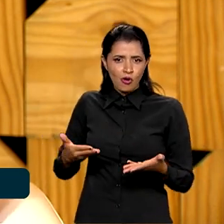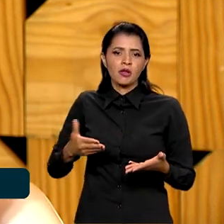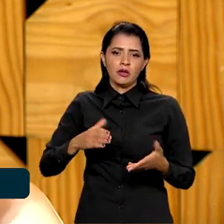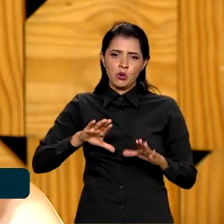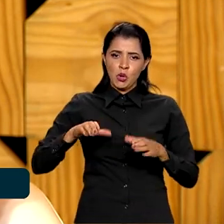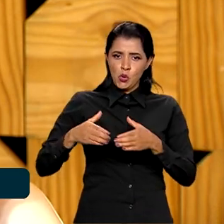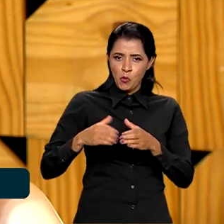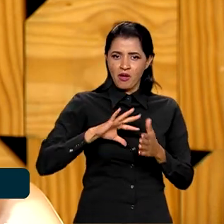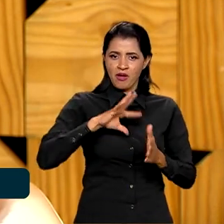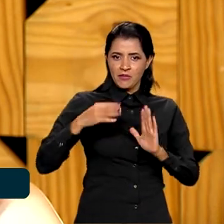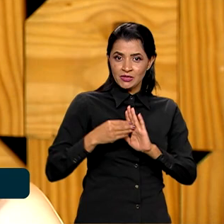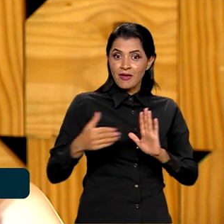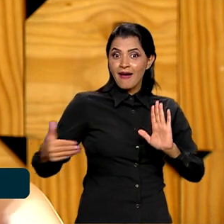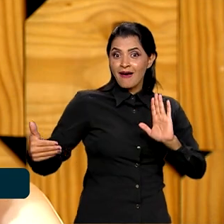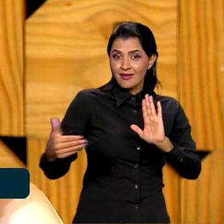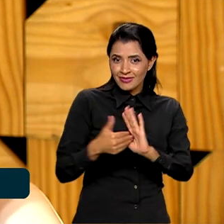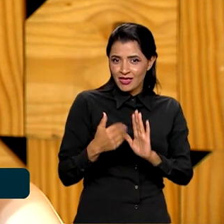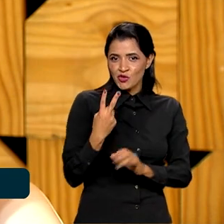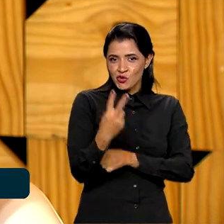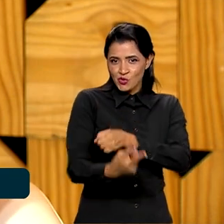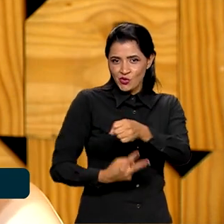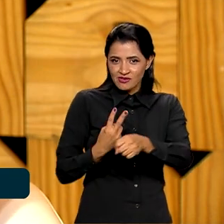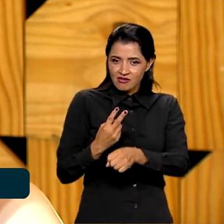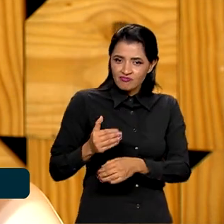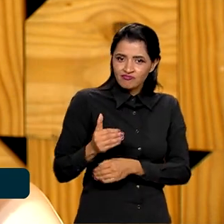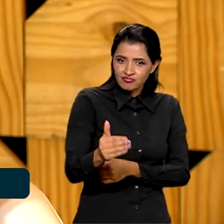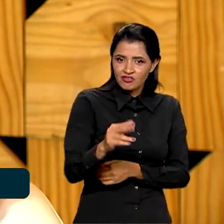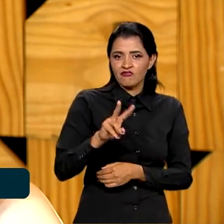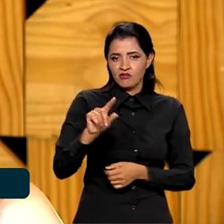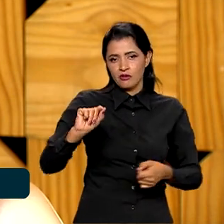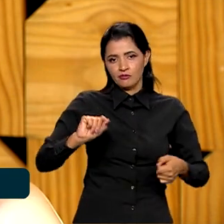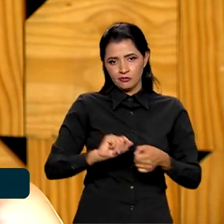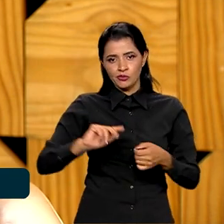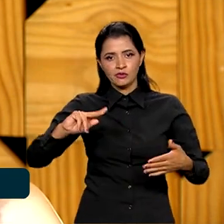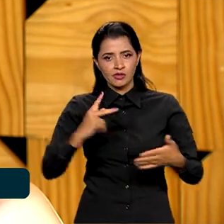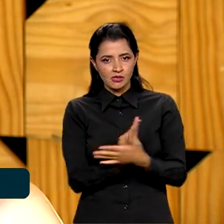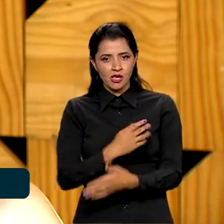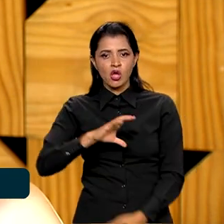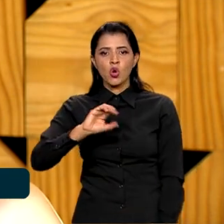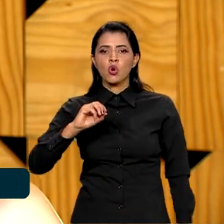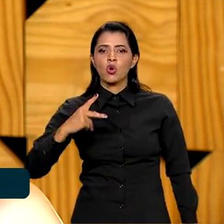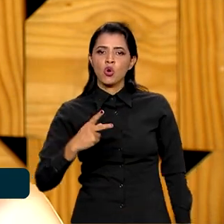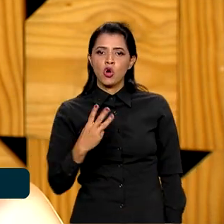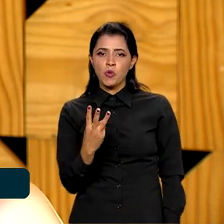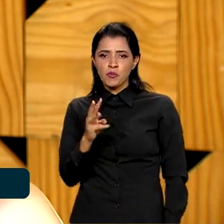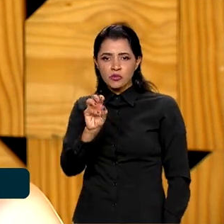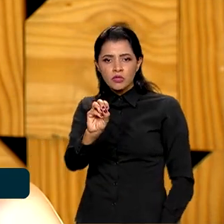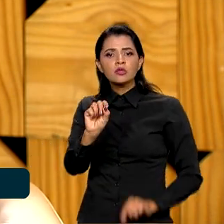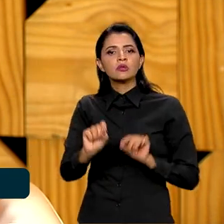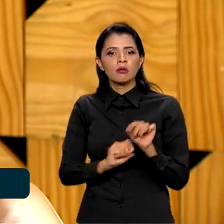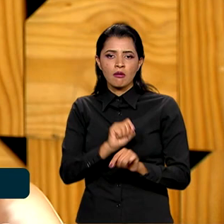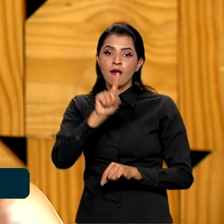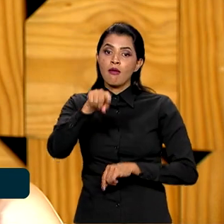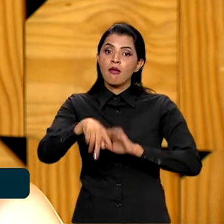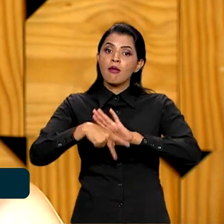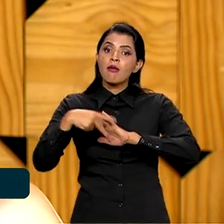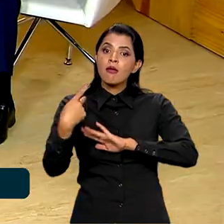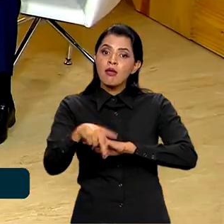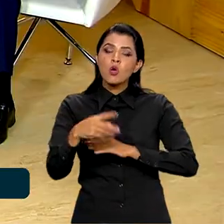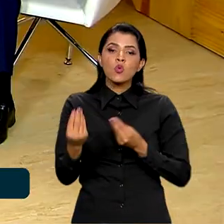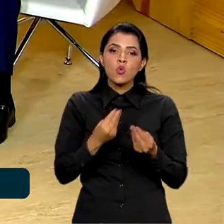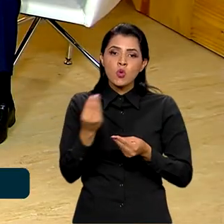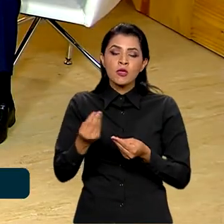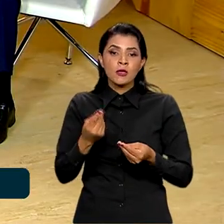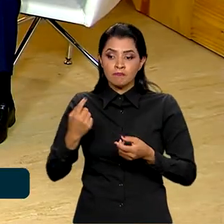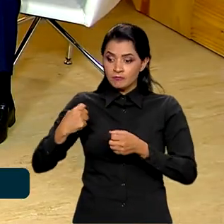Amazônia até daqui a 2 anos, quando será realizado a COP30, será, obviamente, fruto de muito acúmulo